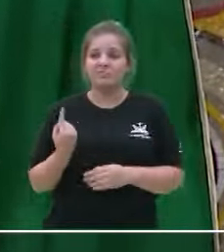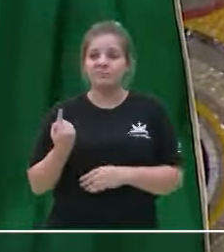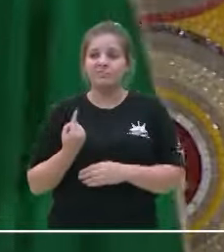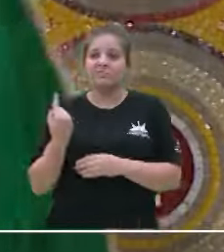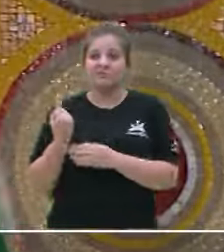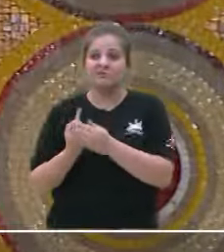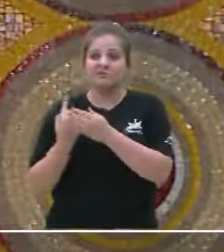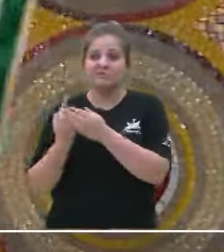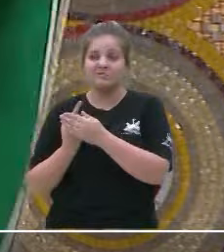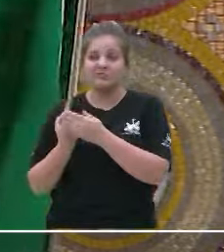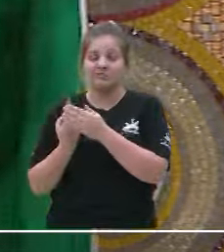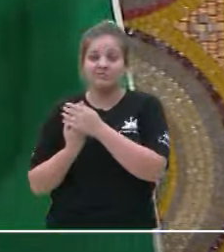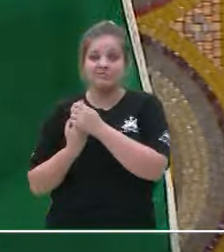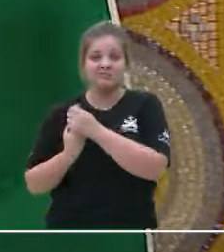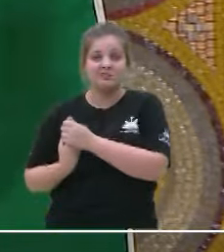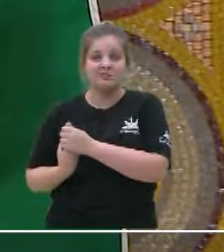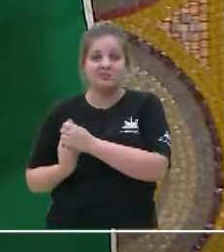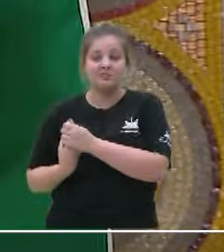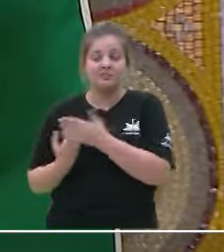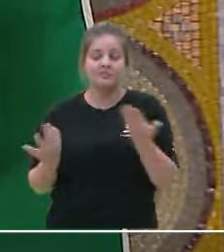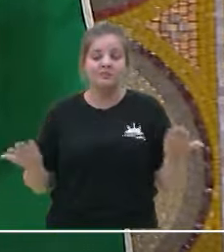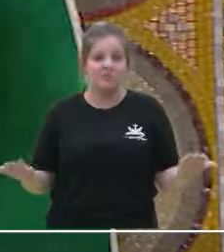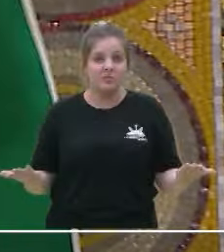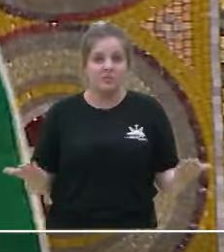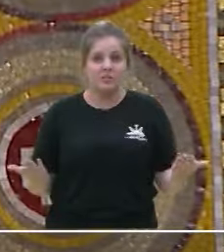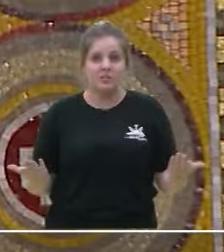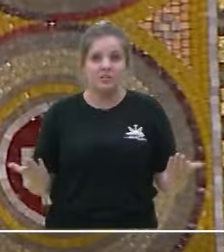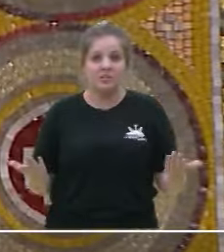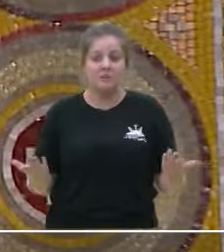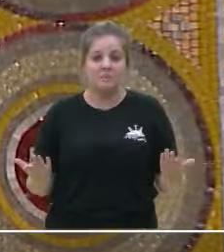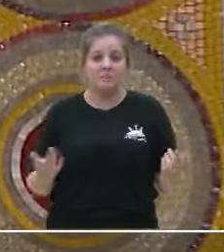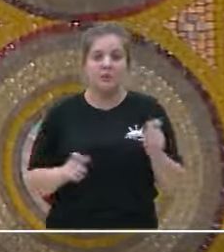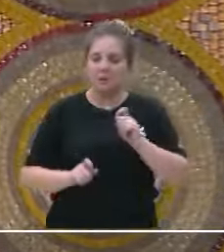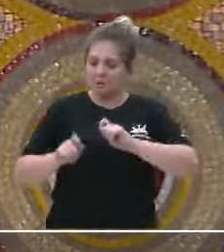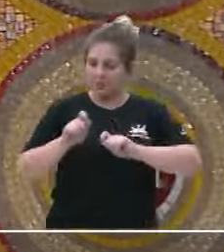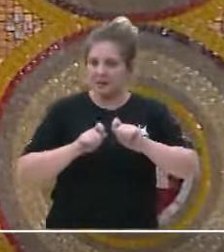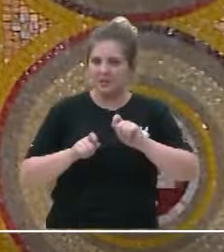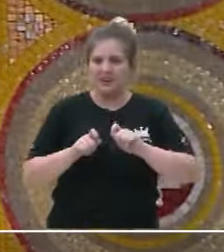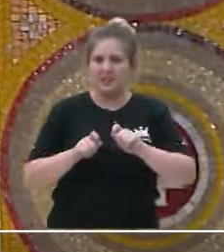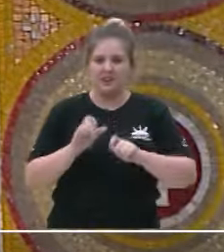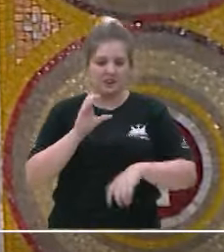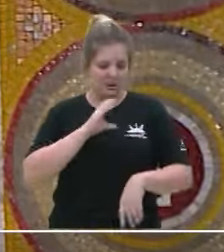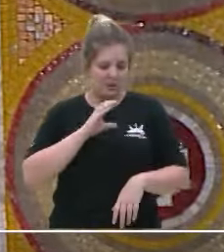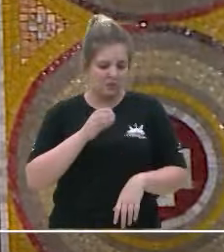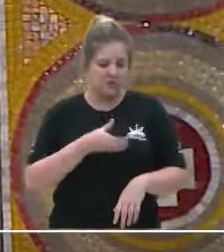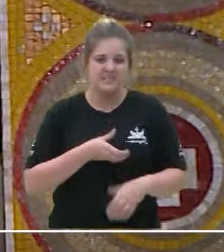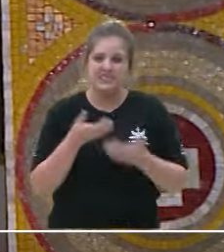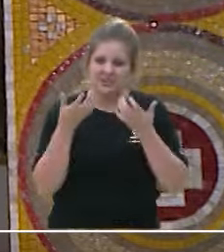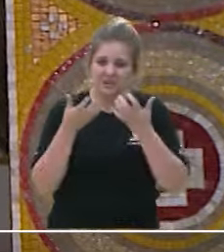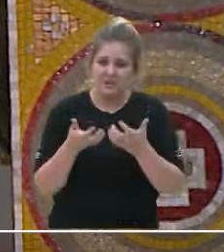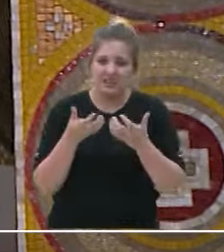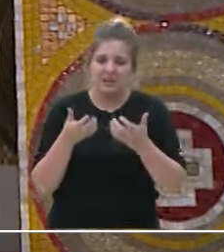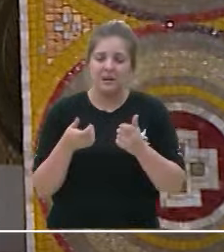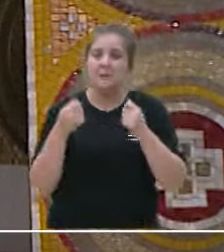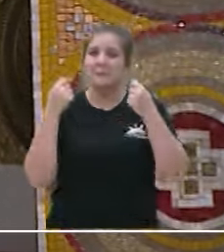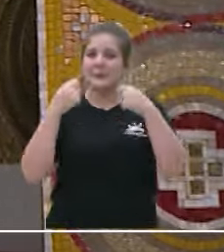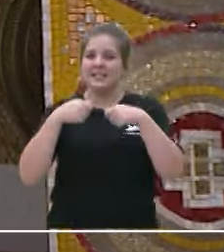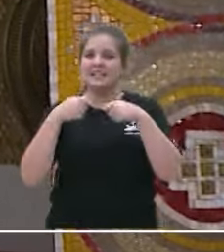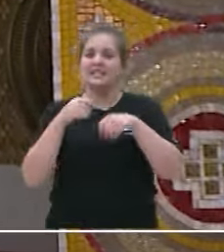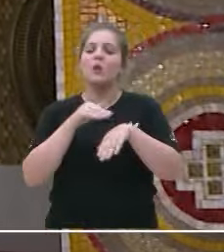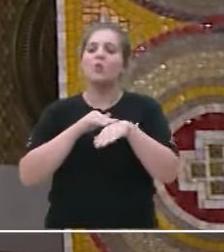isolados isolados quem pratica a conversão tem